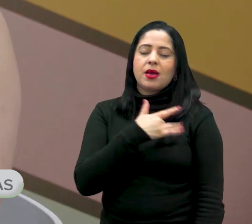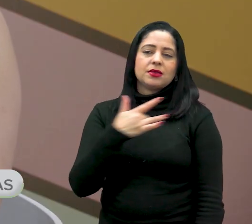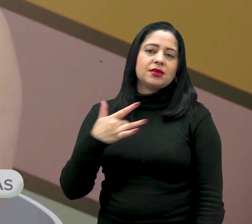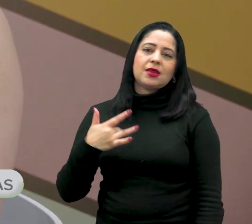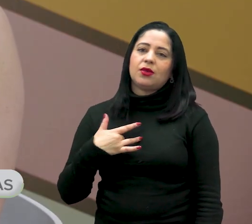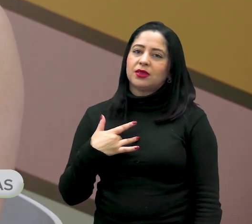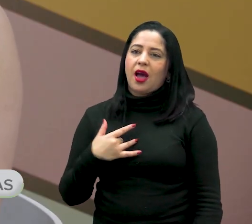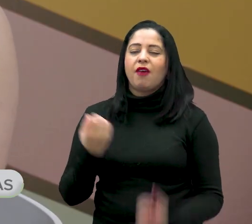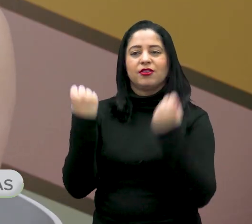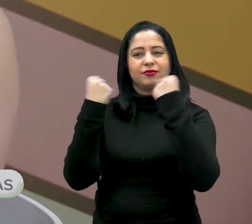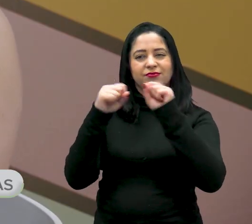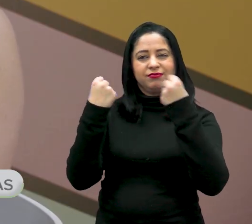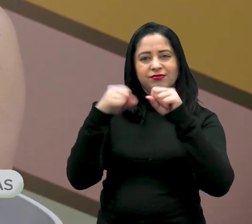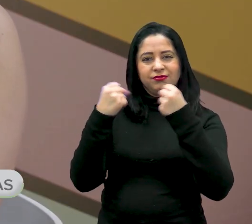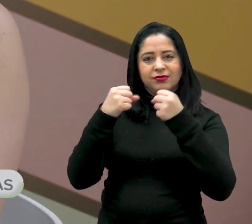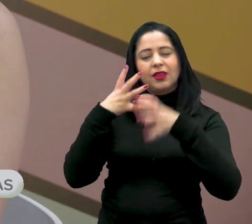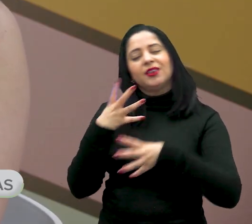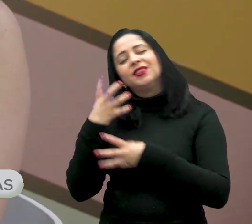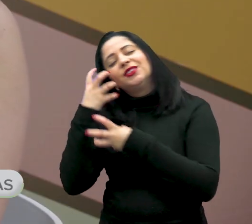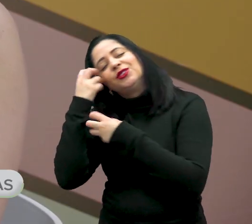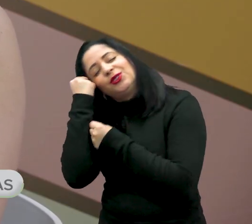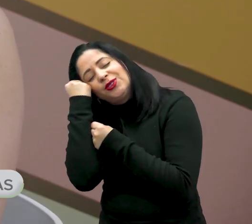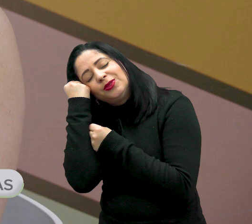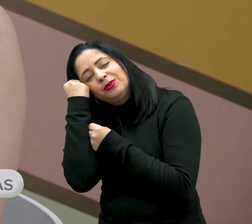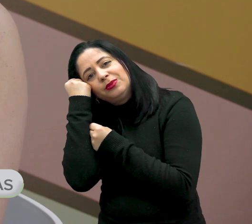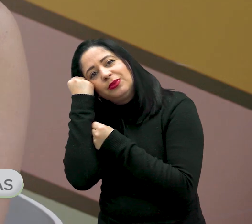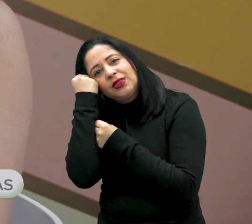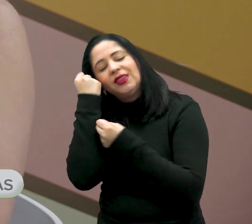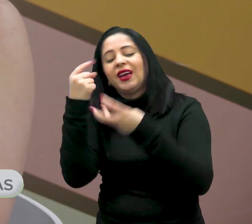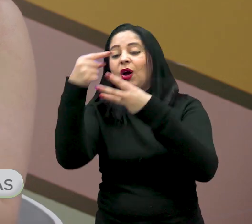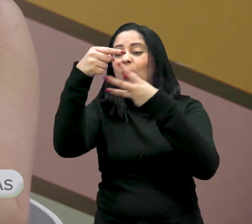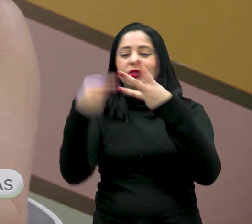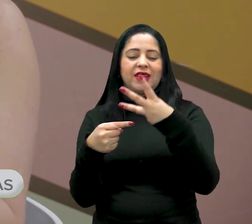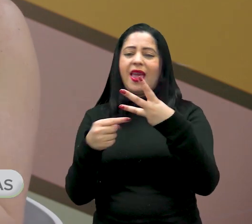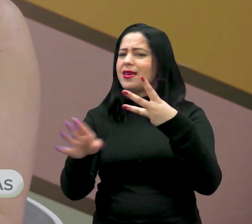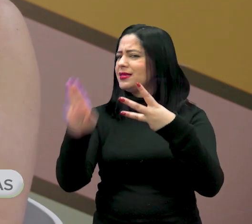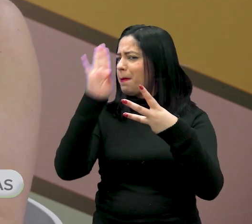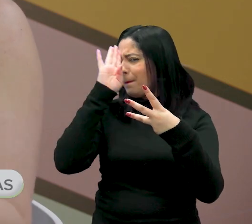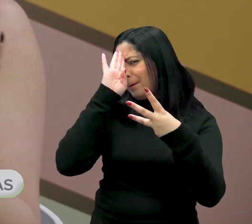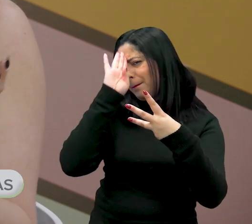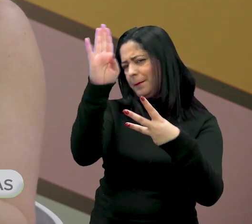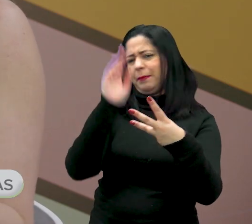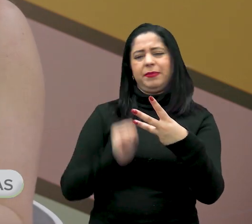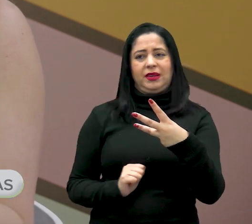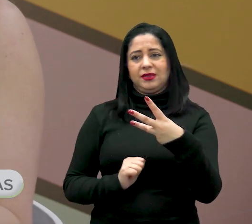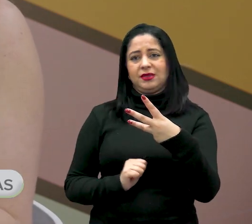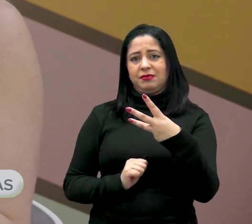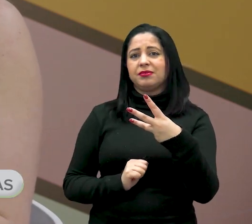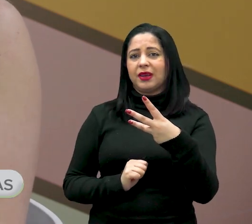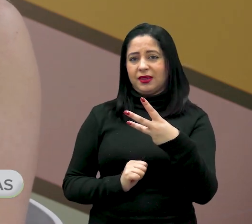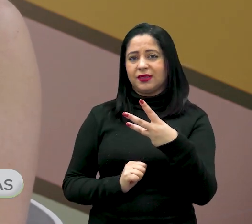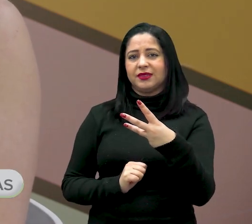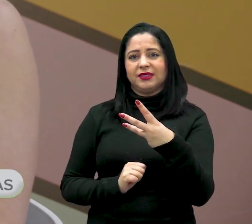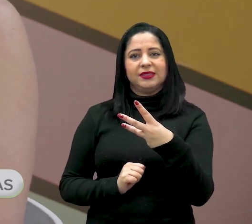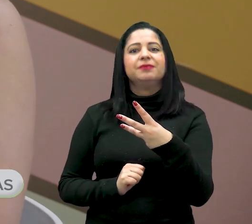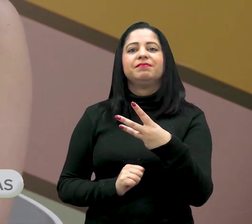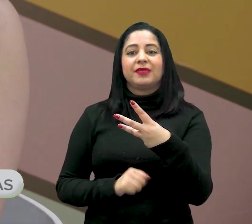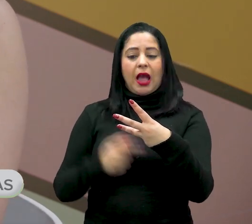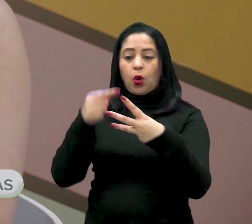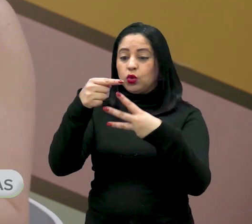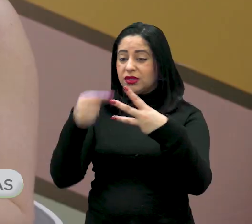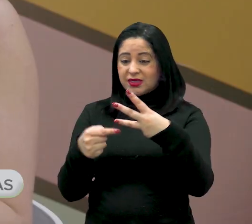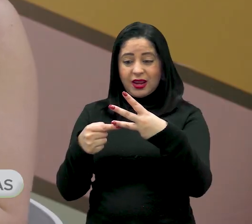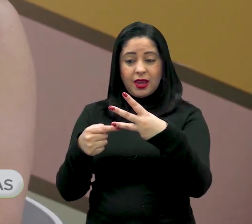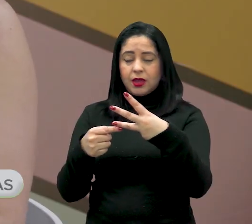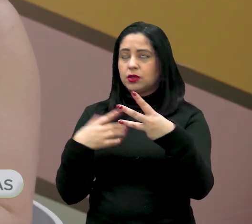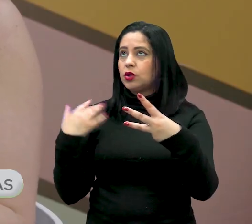Alimentação saudável, atividade física, dormir bem. Esse eu considero o tripé para todo o tratamento que eu faço no consultório. São